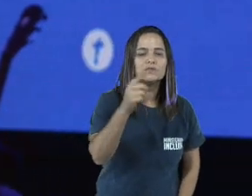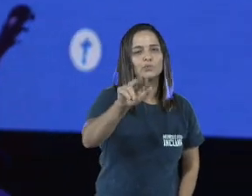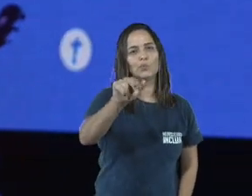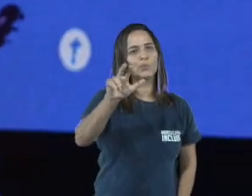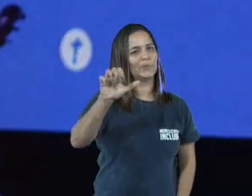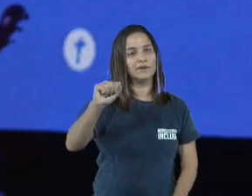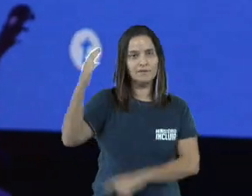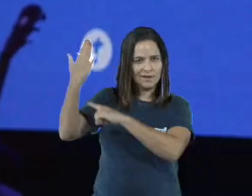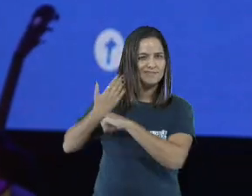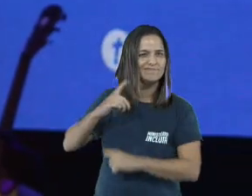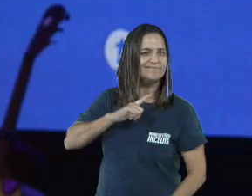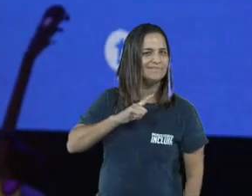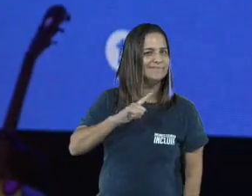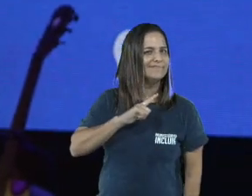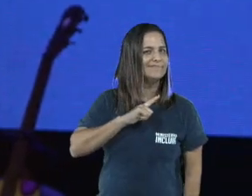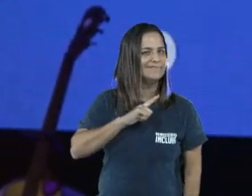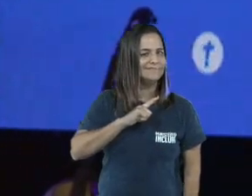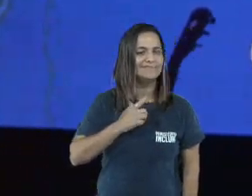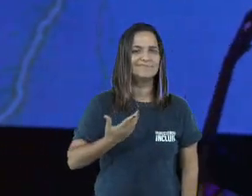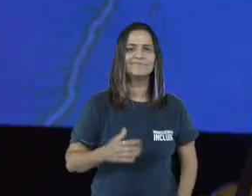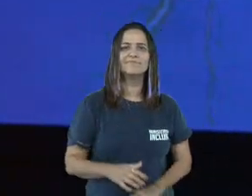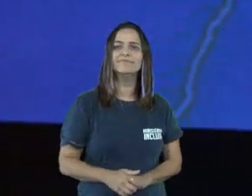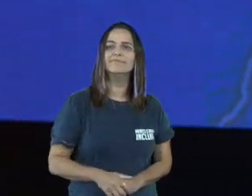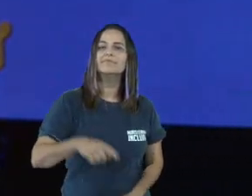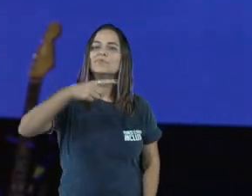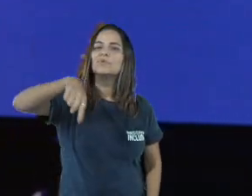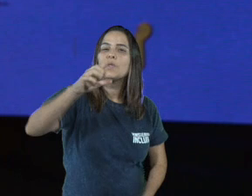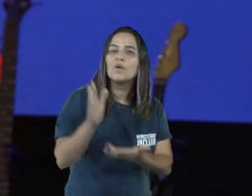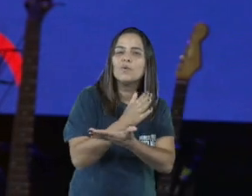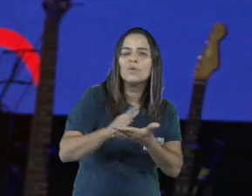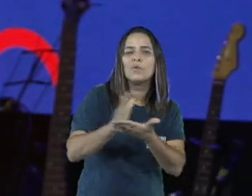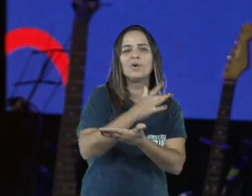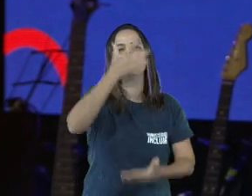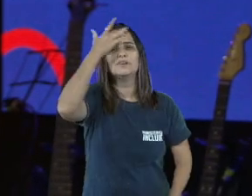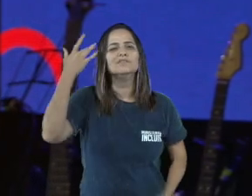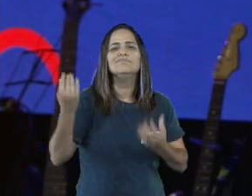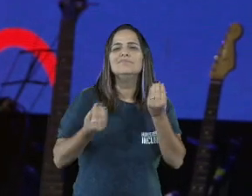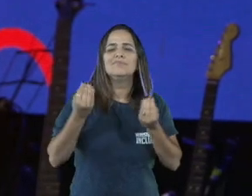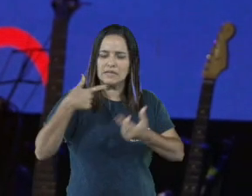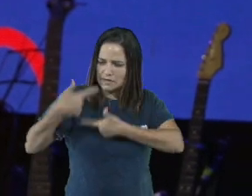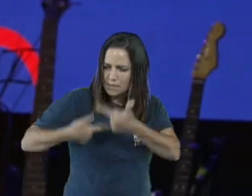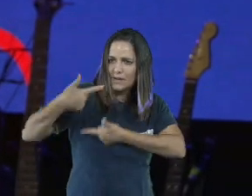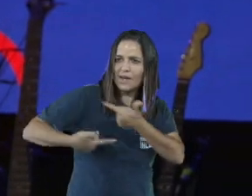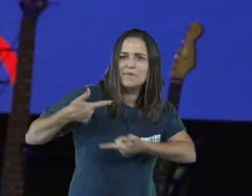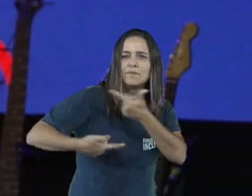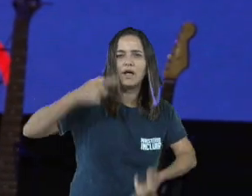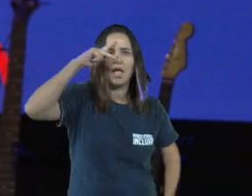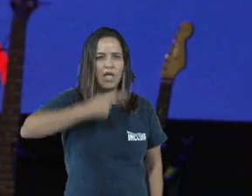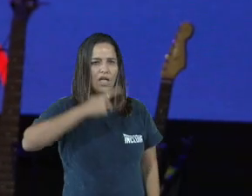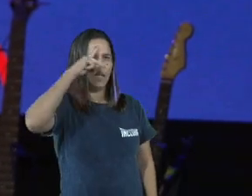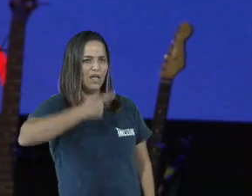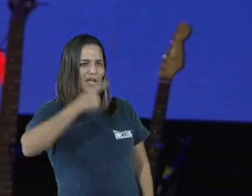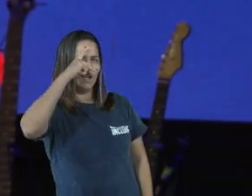pela sua teoria pela sua prática pela sua habilidade pela sua construção financeira pelos seus apoiadores então meu querido